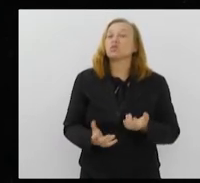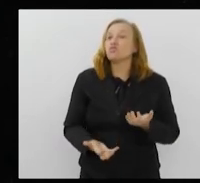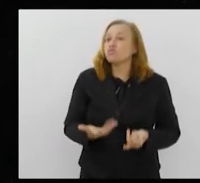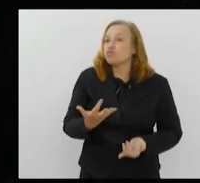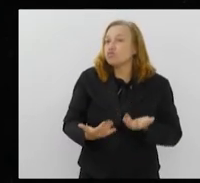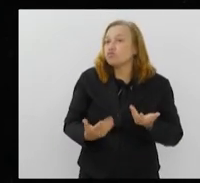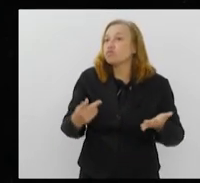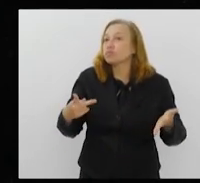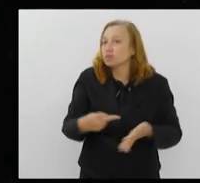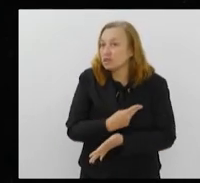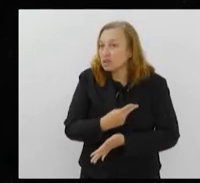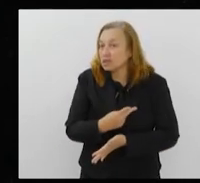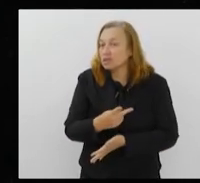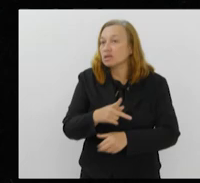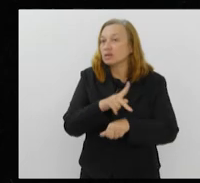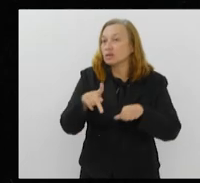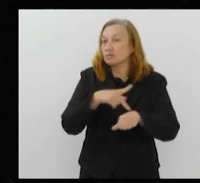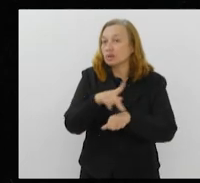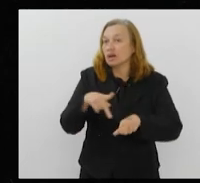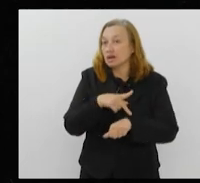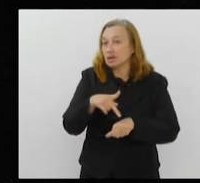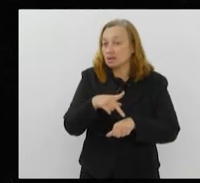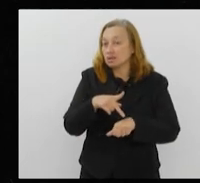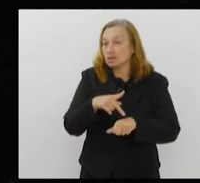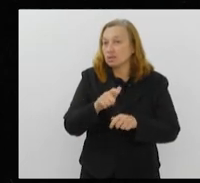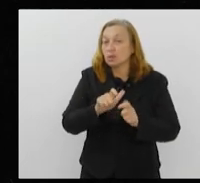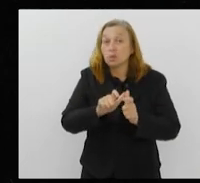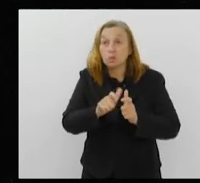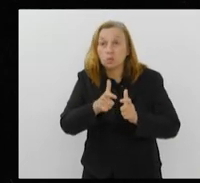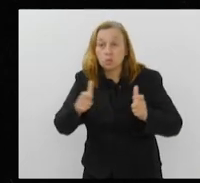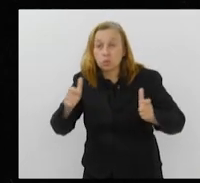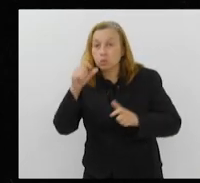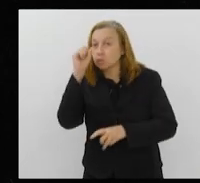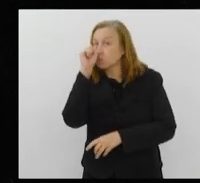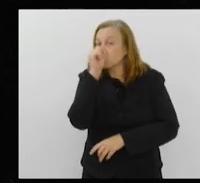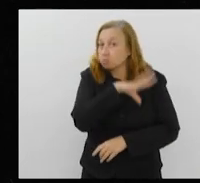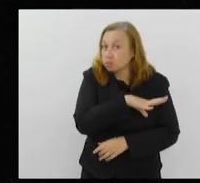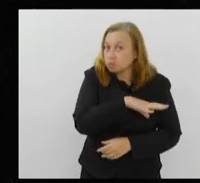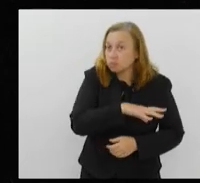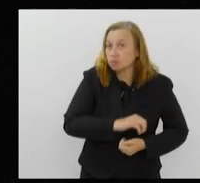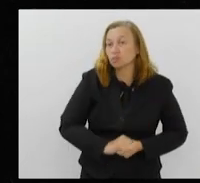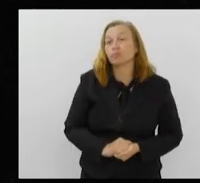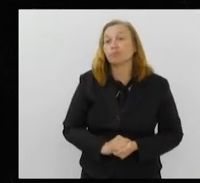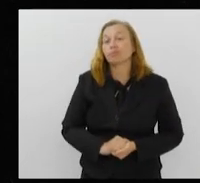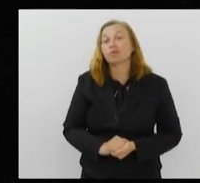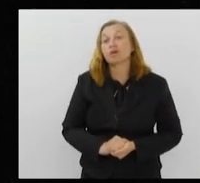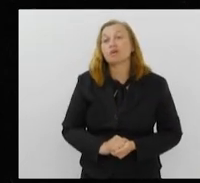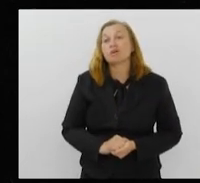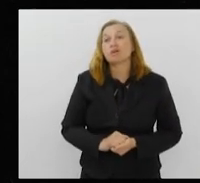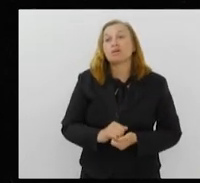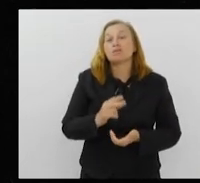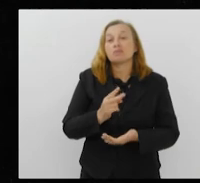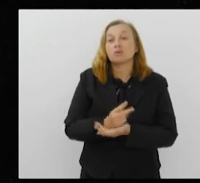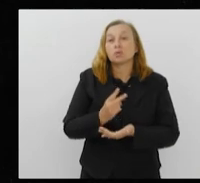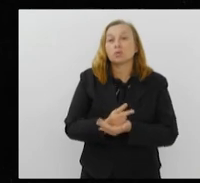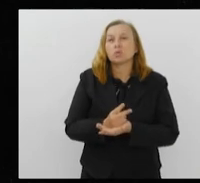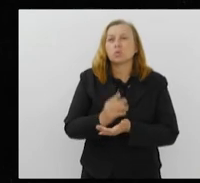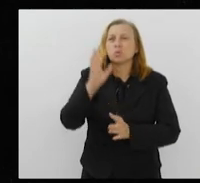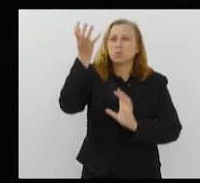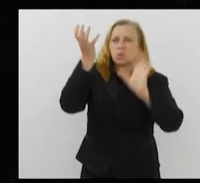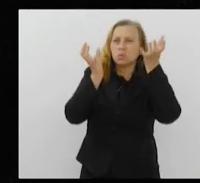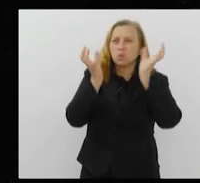estão ocorrendo em nosso país são um grande absurdo. Apesar do clima seco,